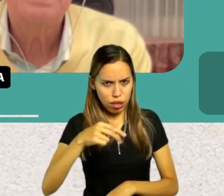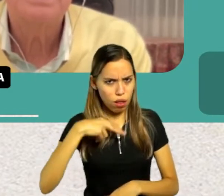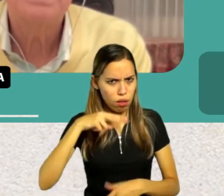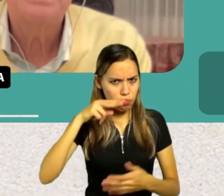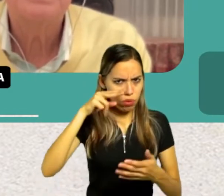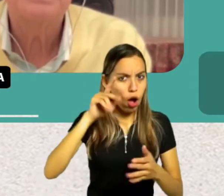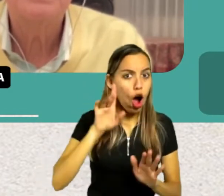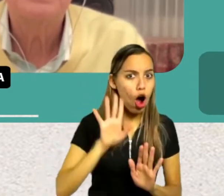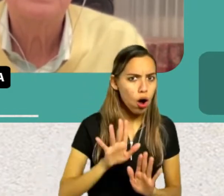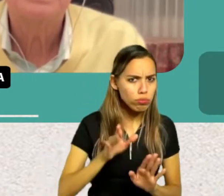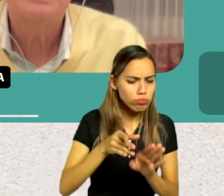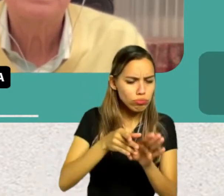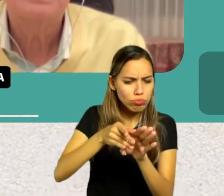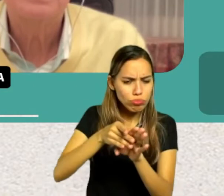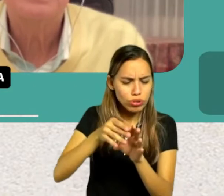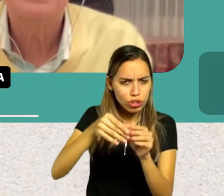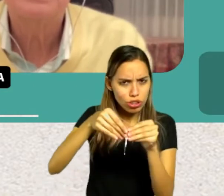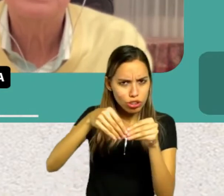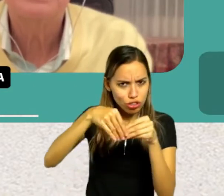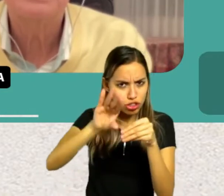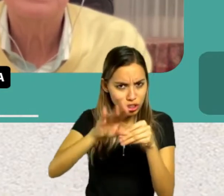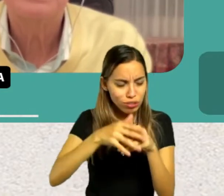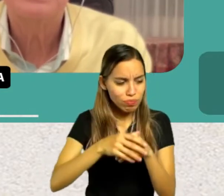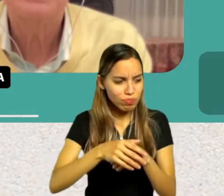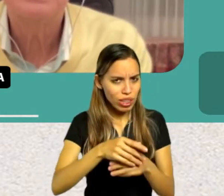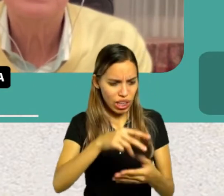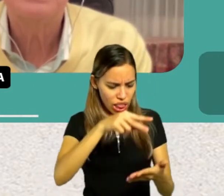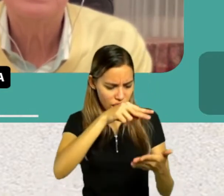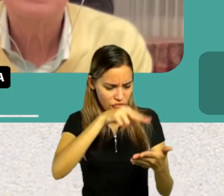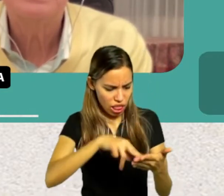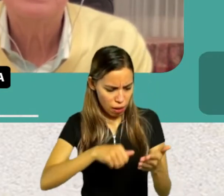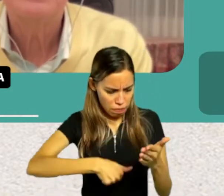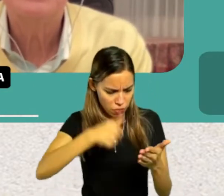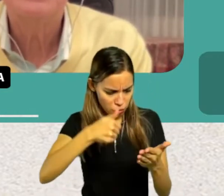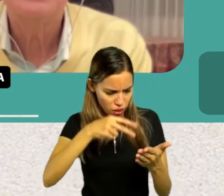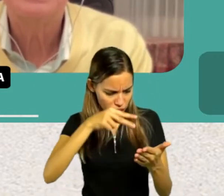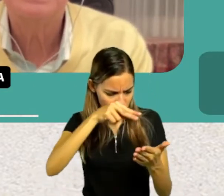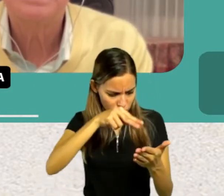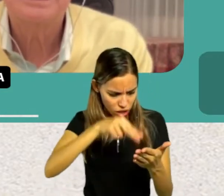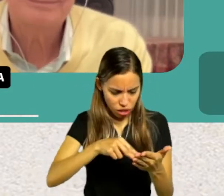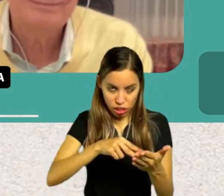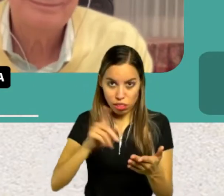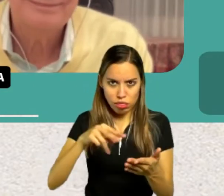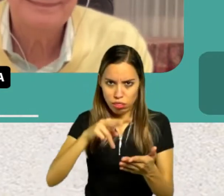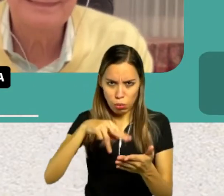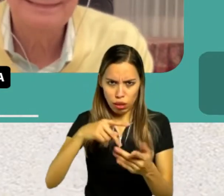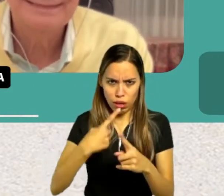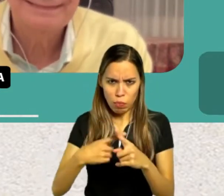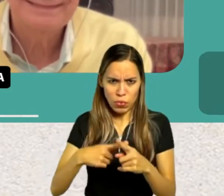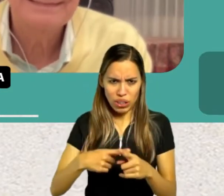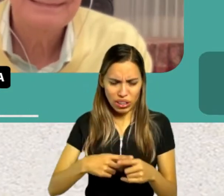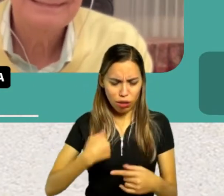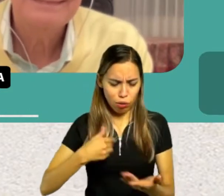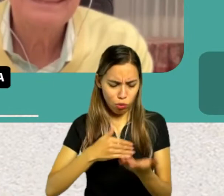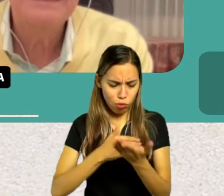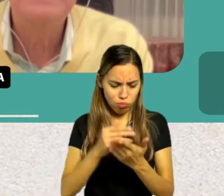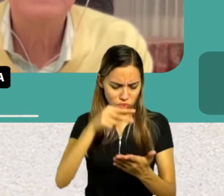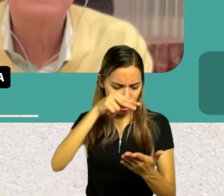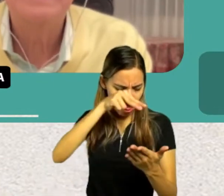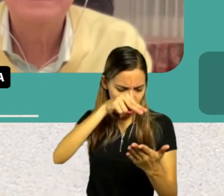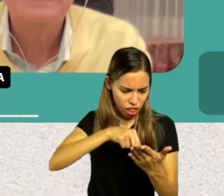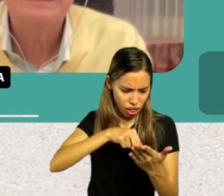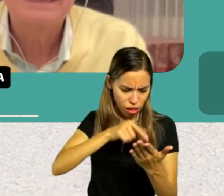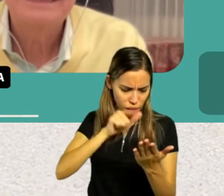porque senão vocês não vão conseguir parar de ler até o final, como eu, que estou no finalzinho, não consegui terminar